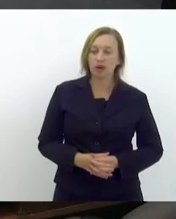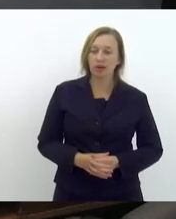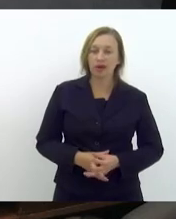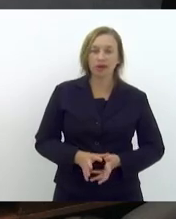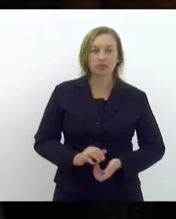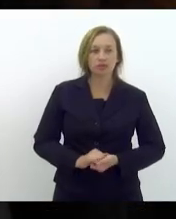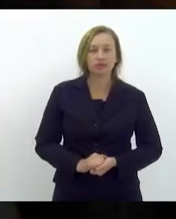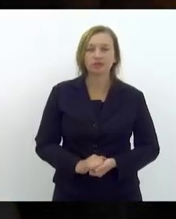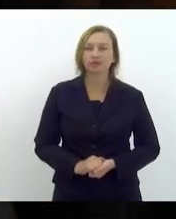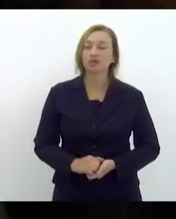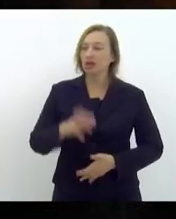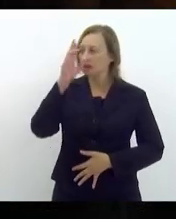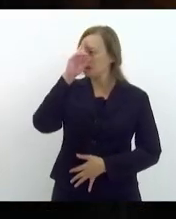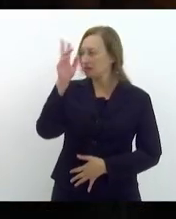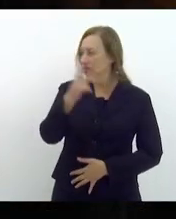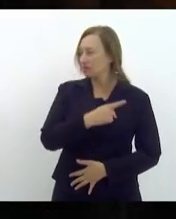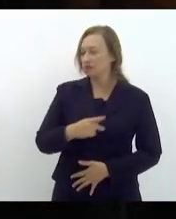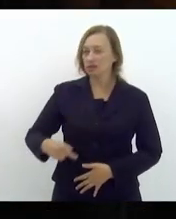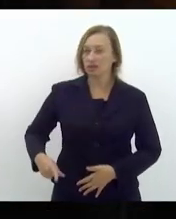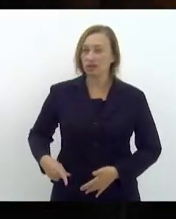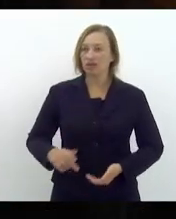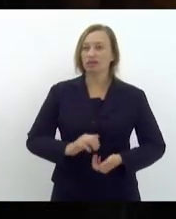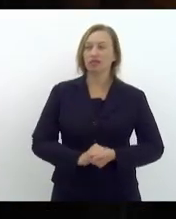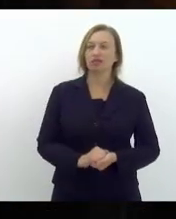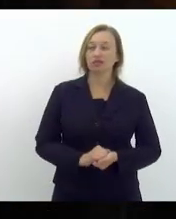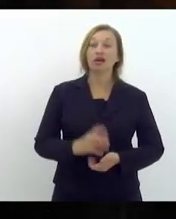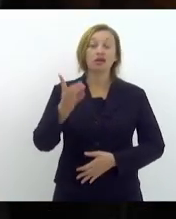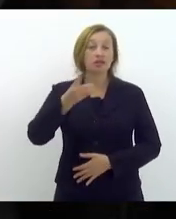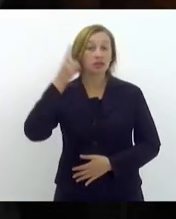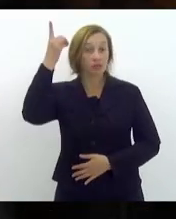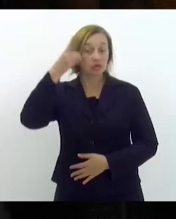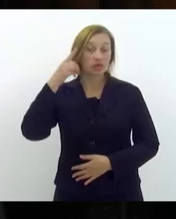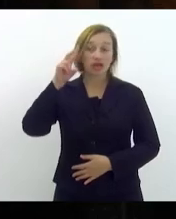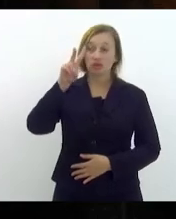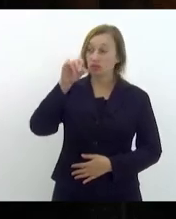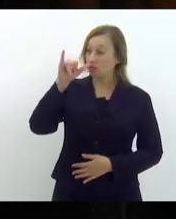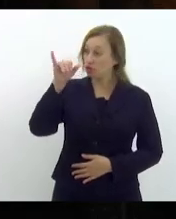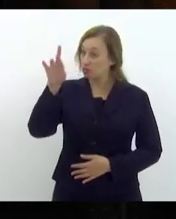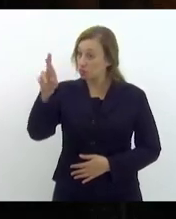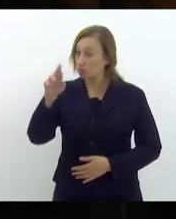senhor presidente Deputado Vitor